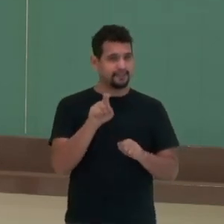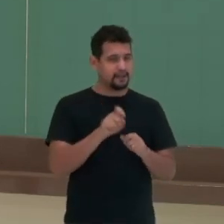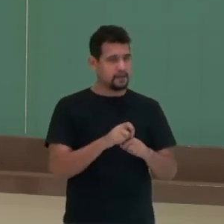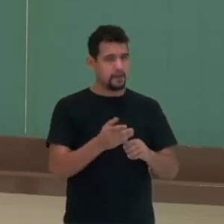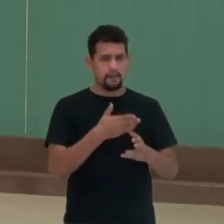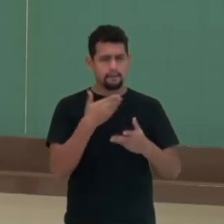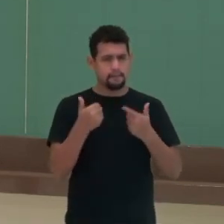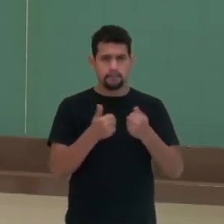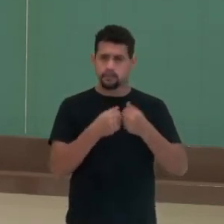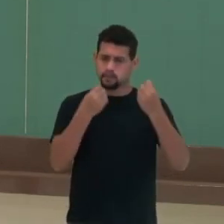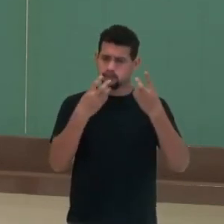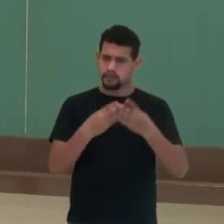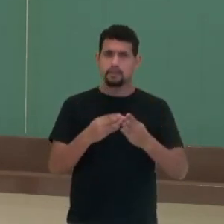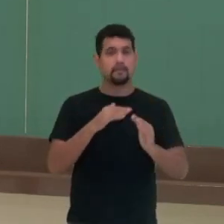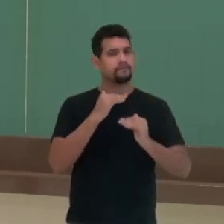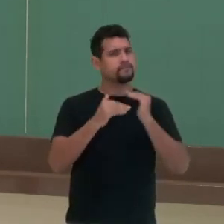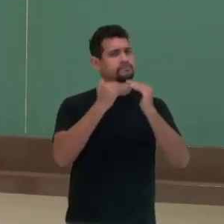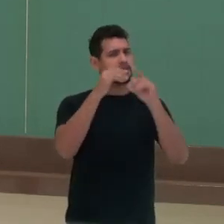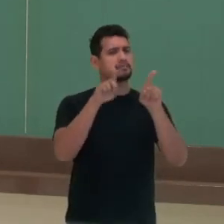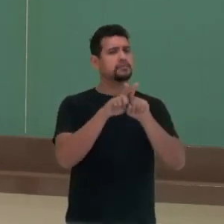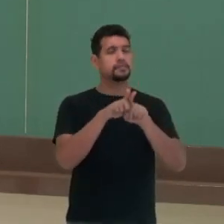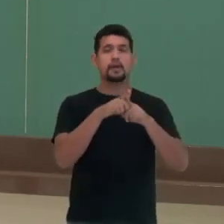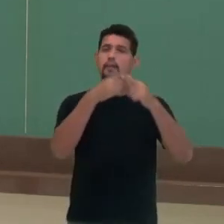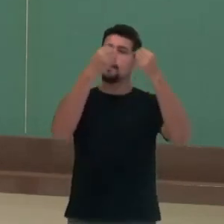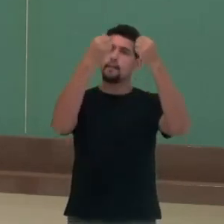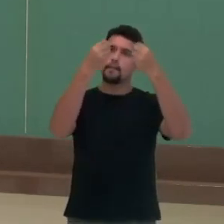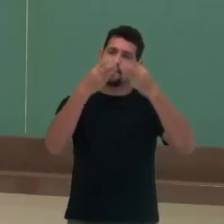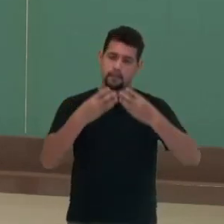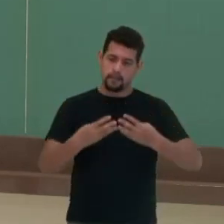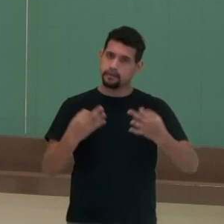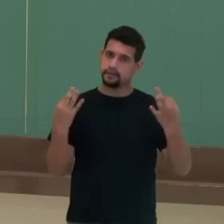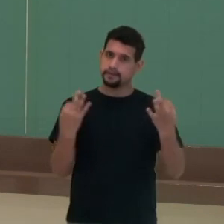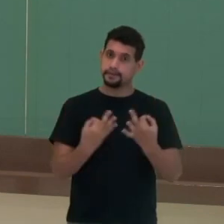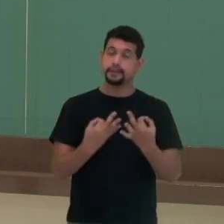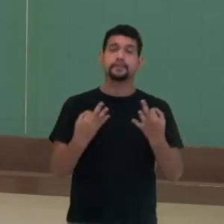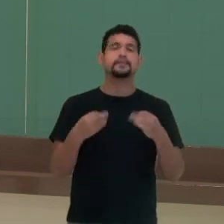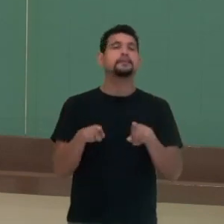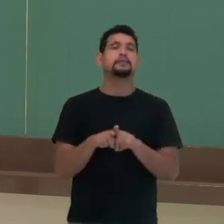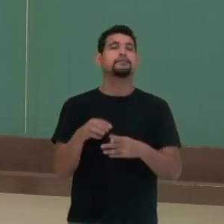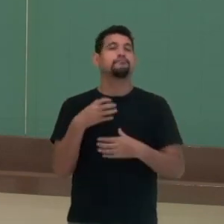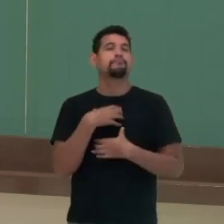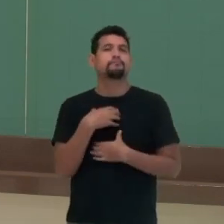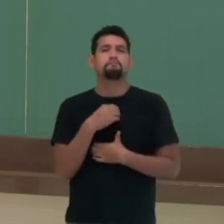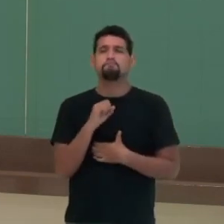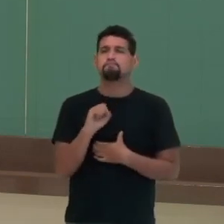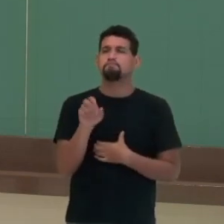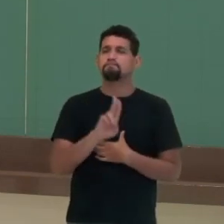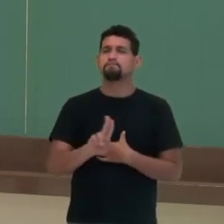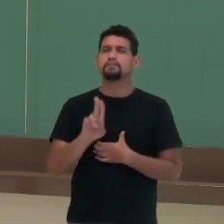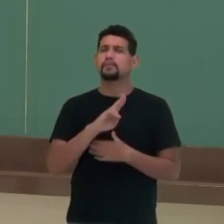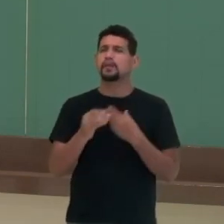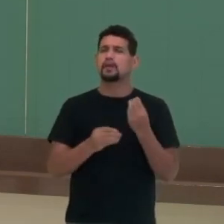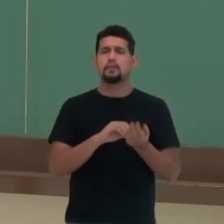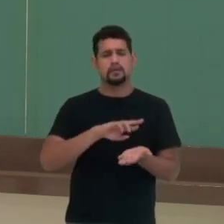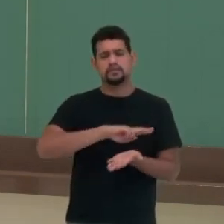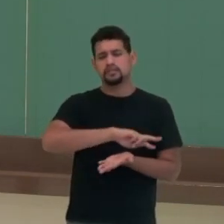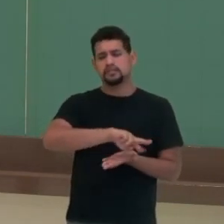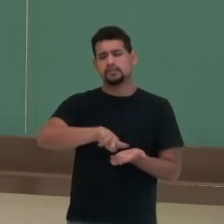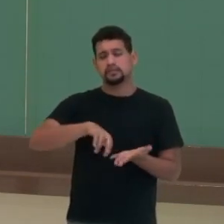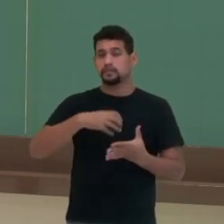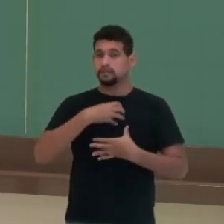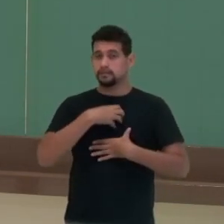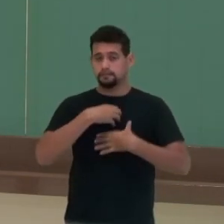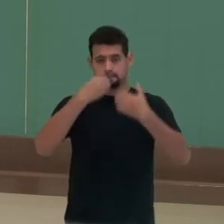excelente dinâmica para você desenvolver a argumentação, né? E de maneira que vocês podem colocar diferentes tipos